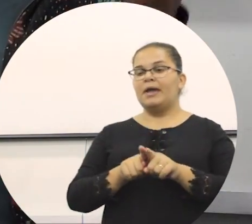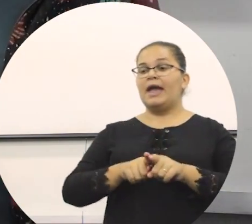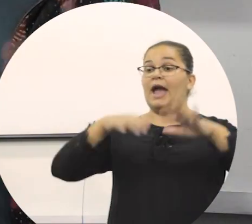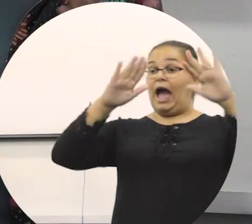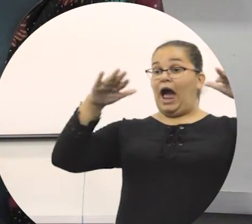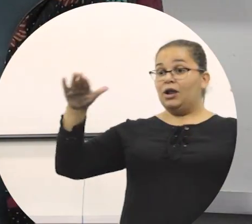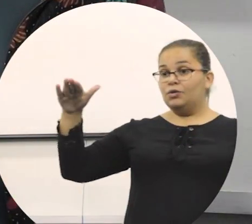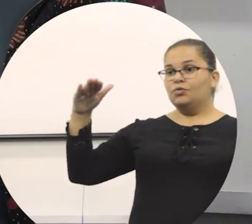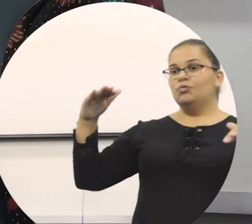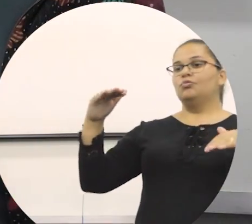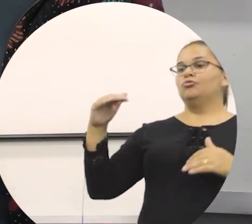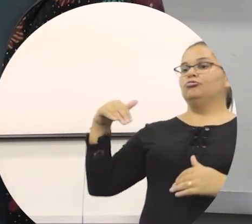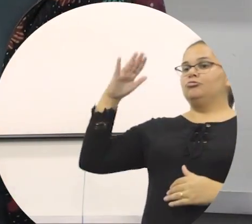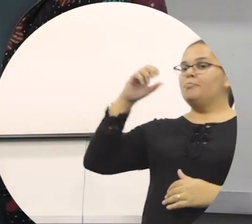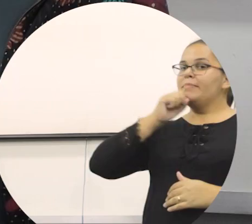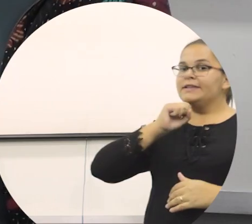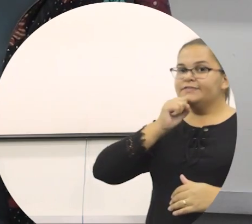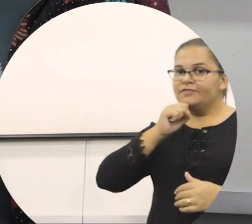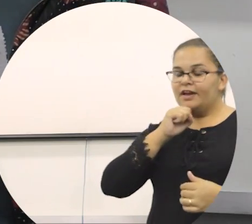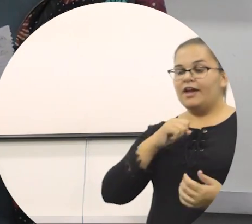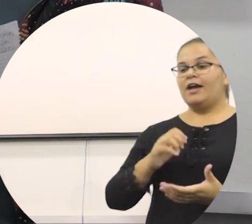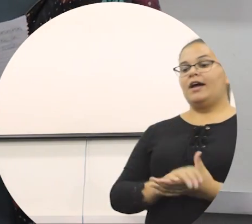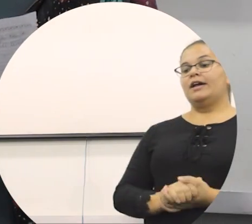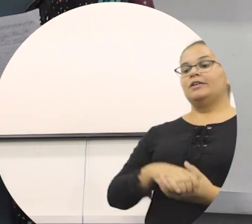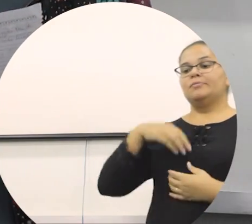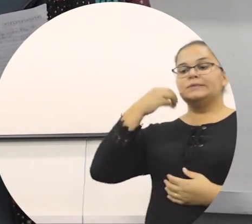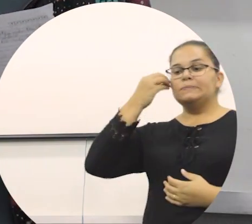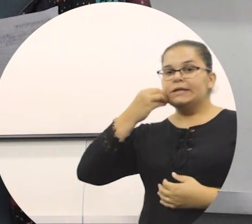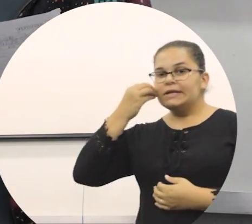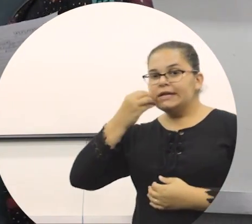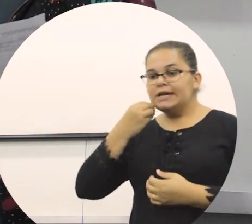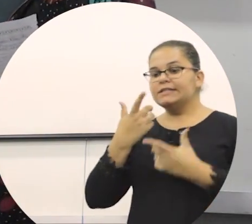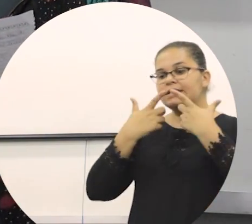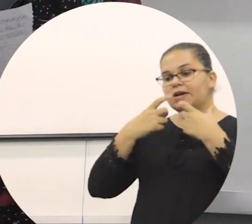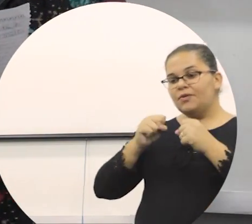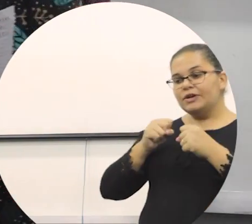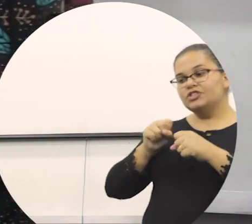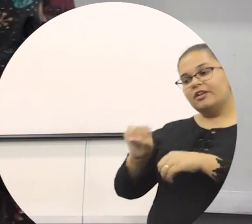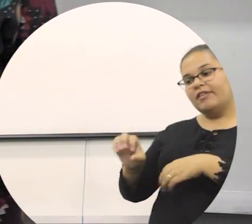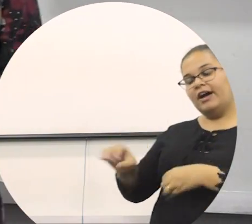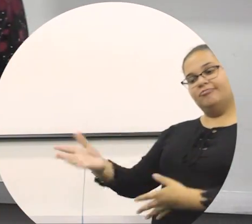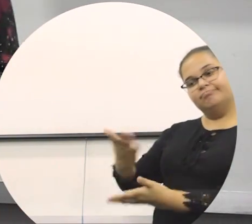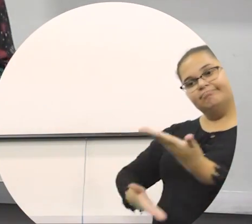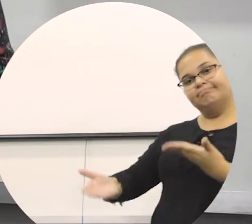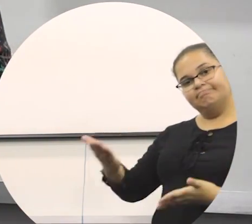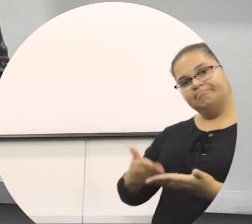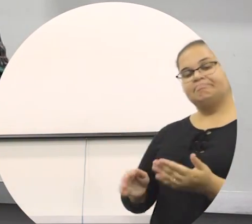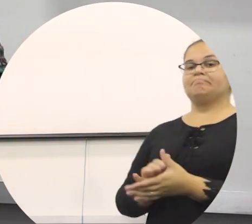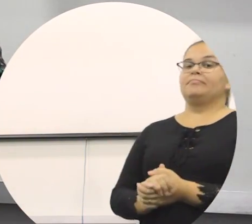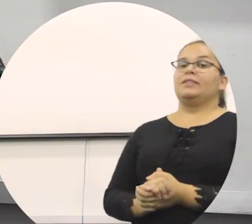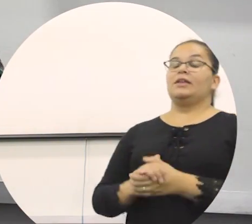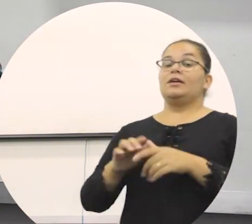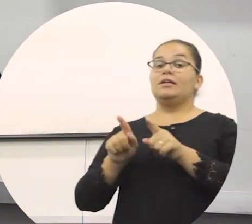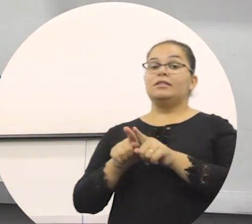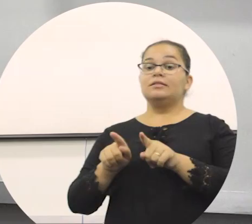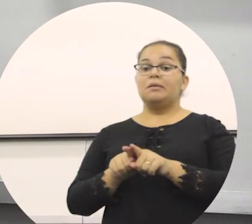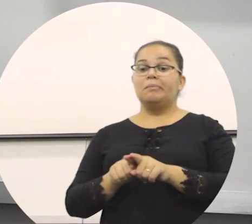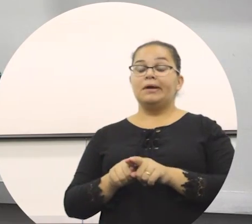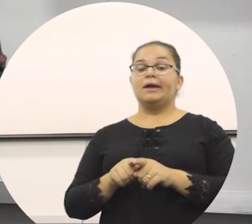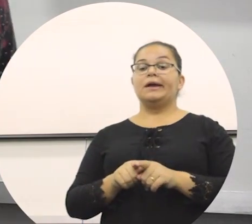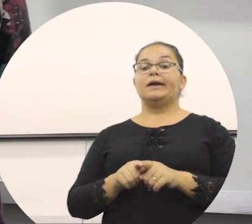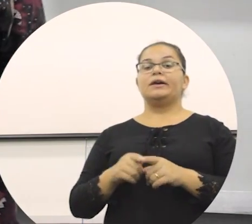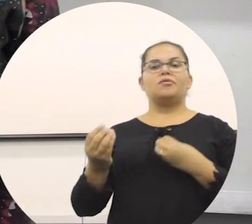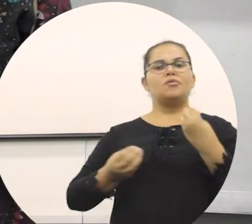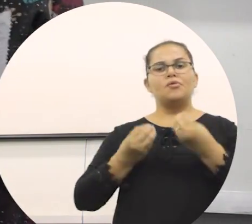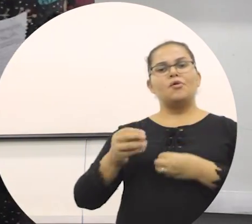coisa, sempre há essas trocas, tá? Recursos visuais sinalizados na sala de aula, né? Sobre a questão